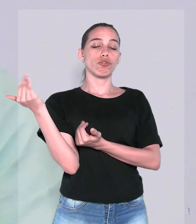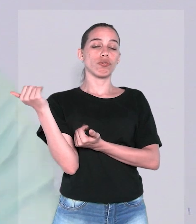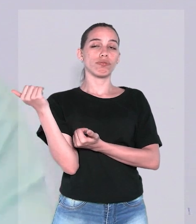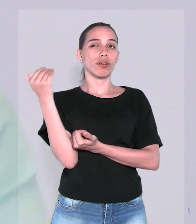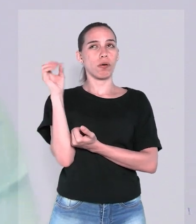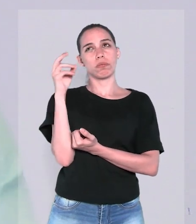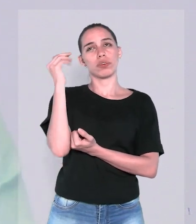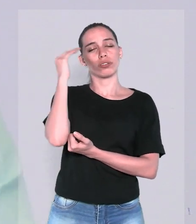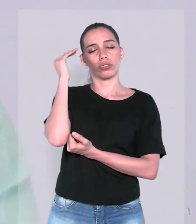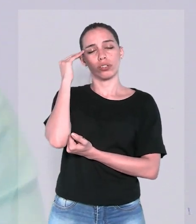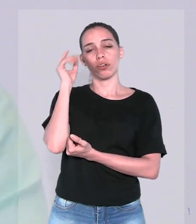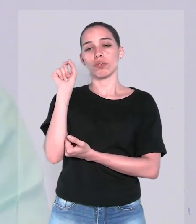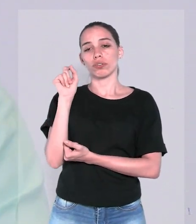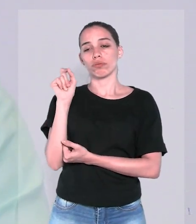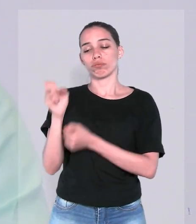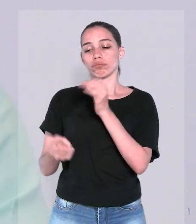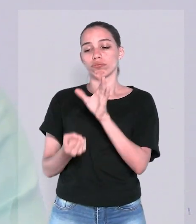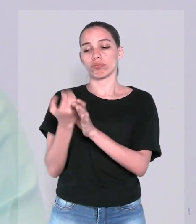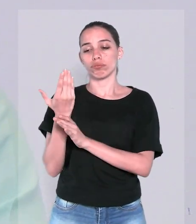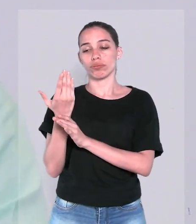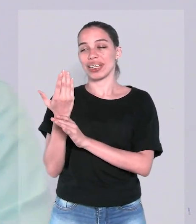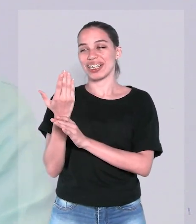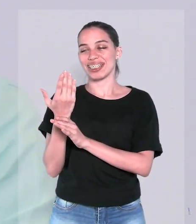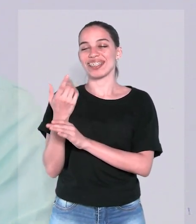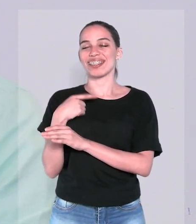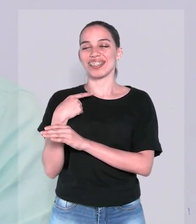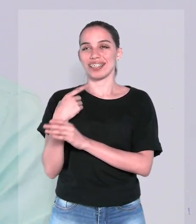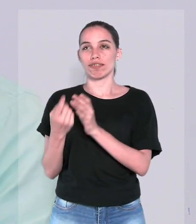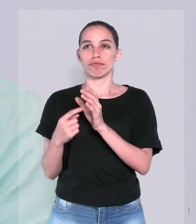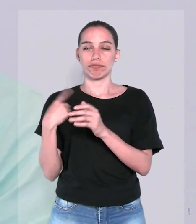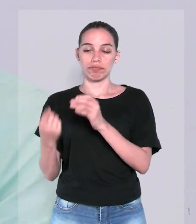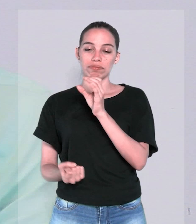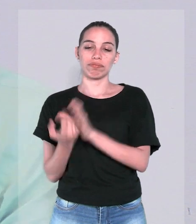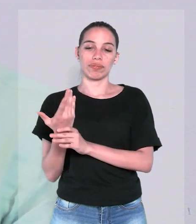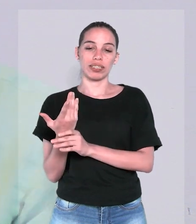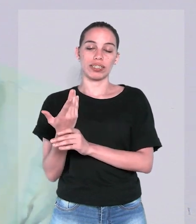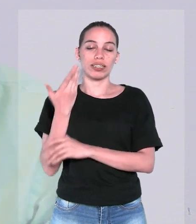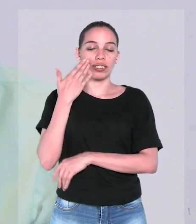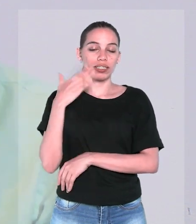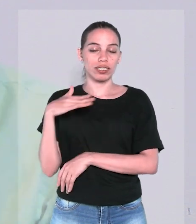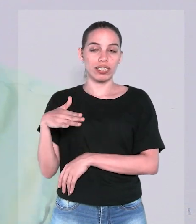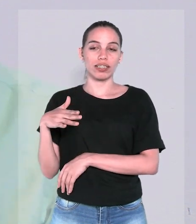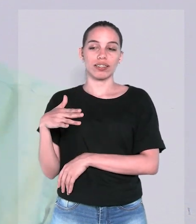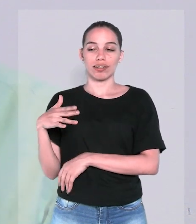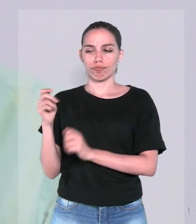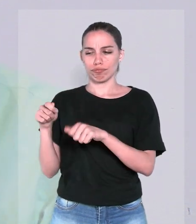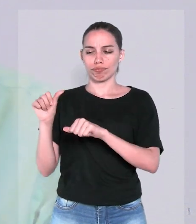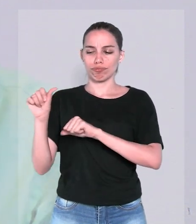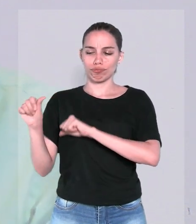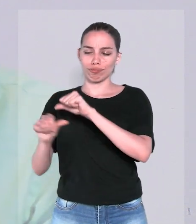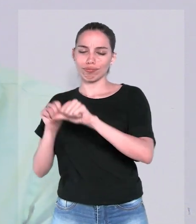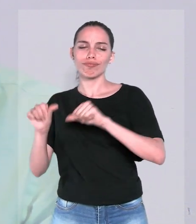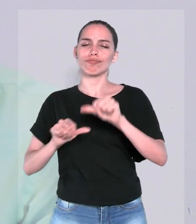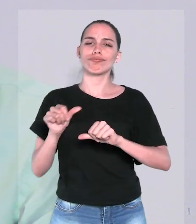as biografias de quem mata ou de quem tenta matar, elas já foram experimentadas na